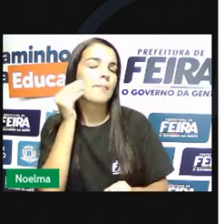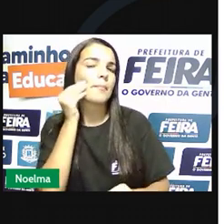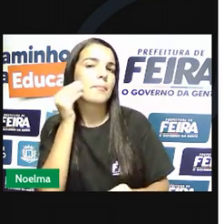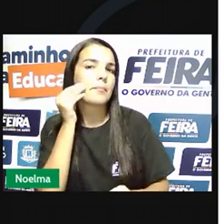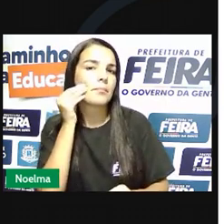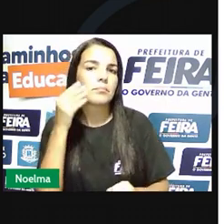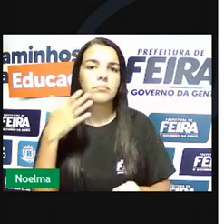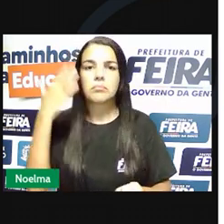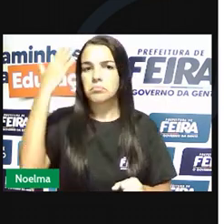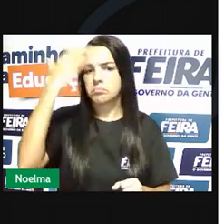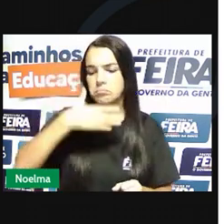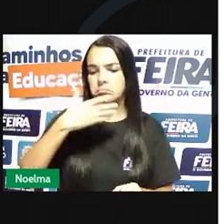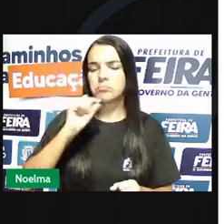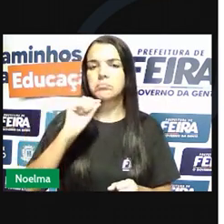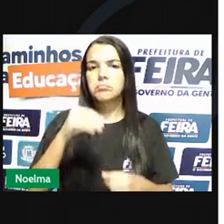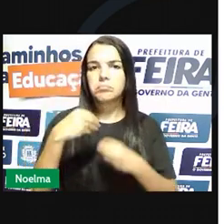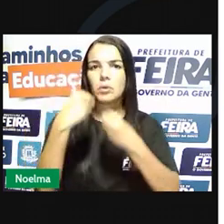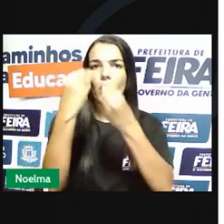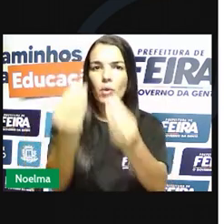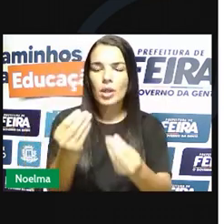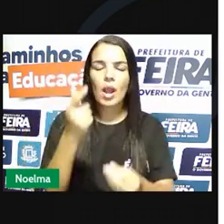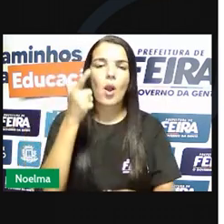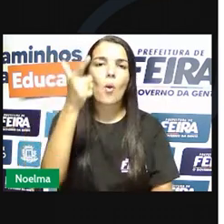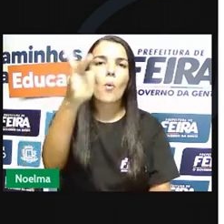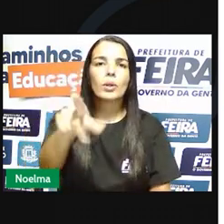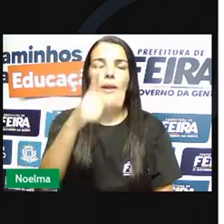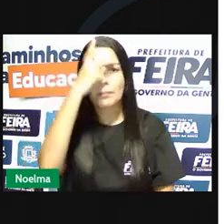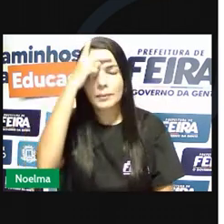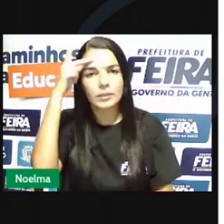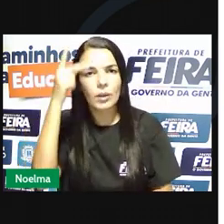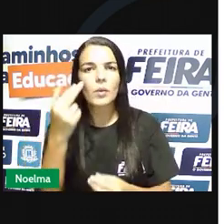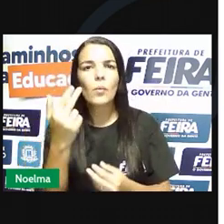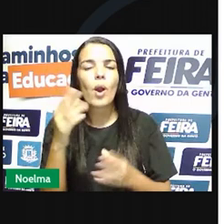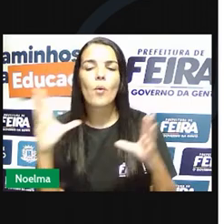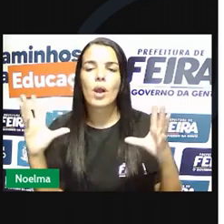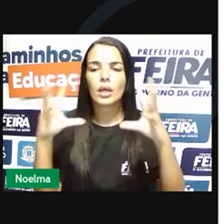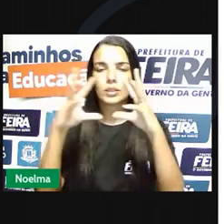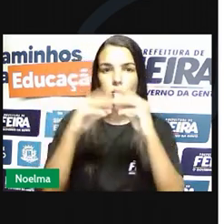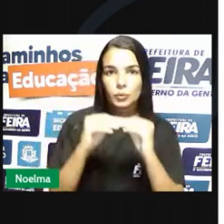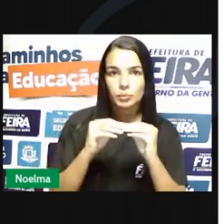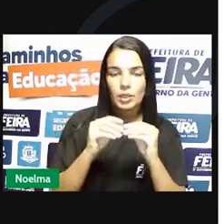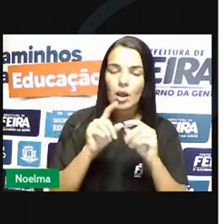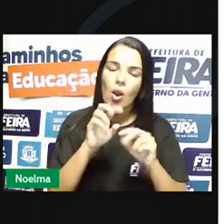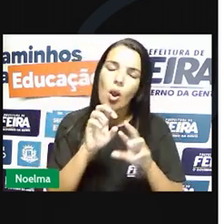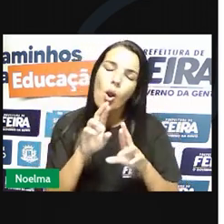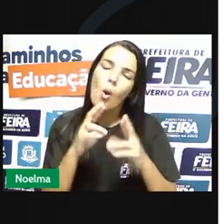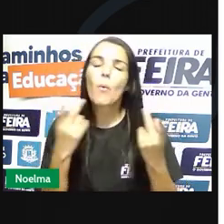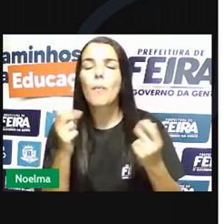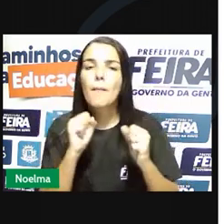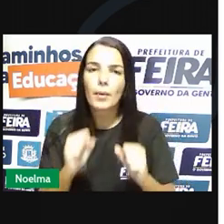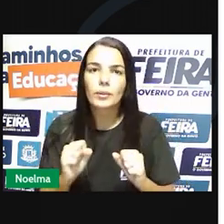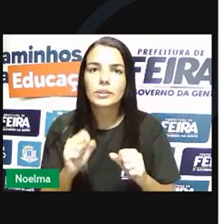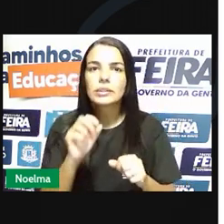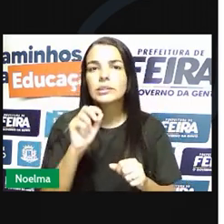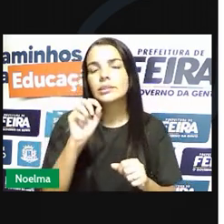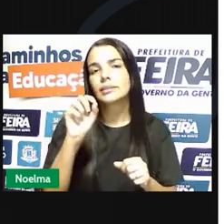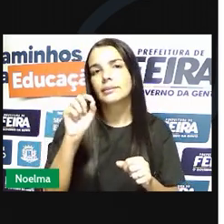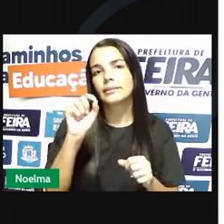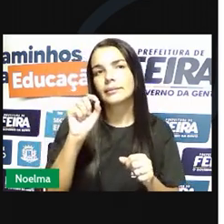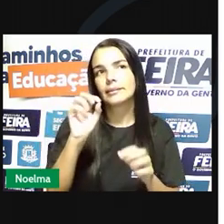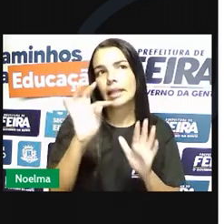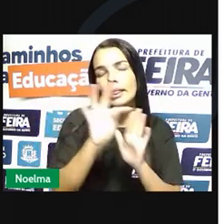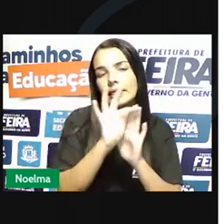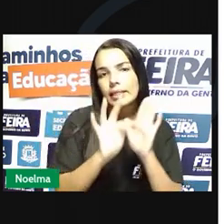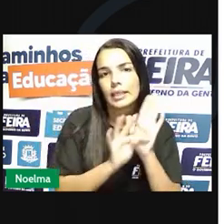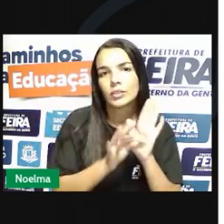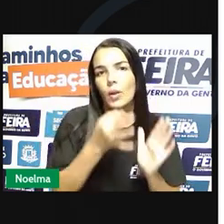de vista e o argumento de uma outra pessoa, que é o caso do resumo, ou pode ser uma dissertação argumentativa, que é quando